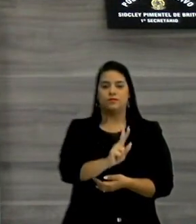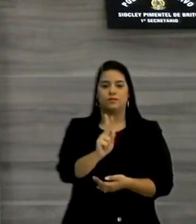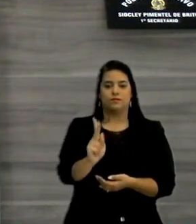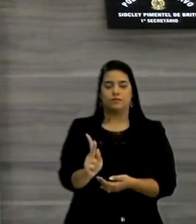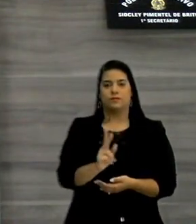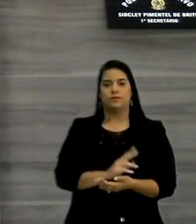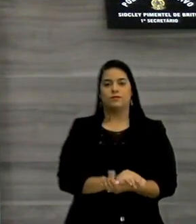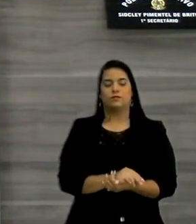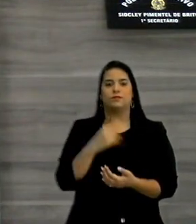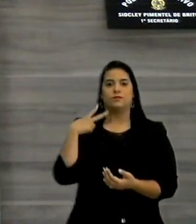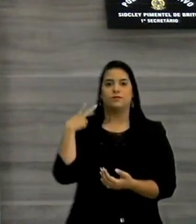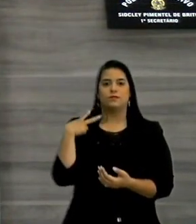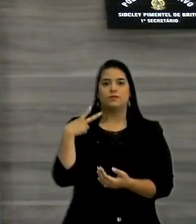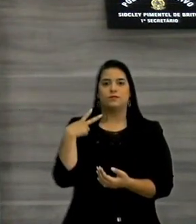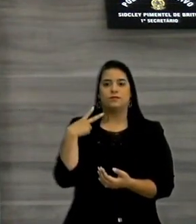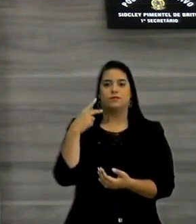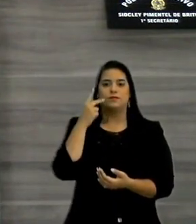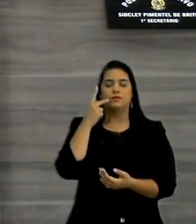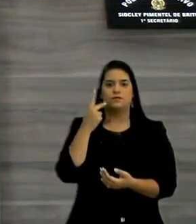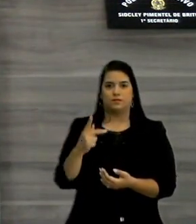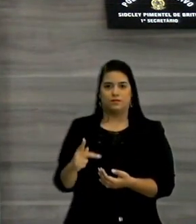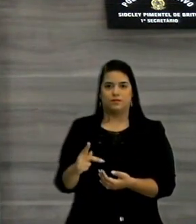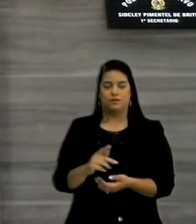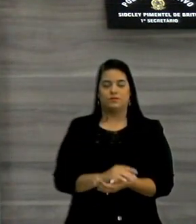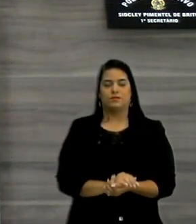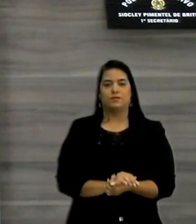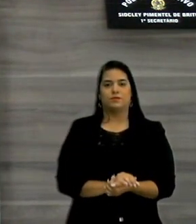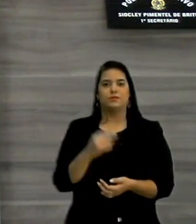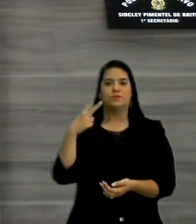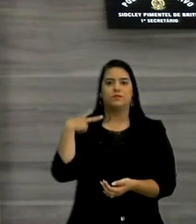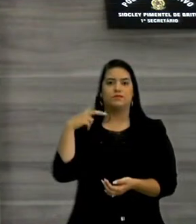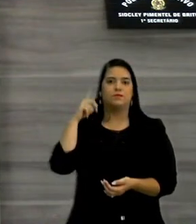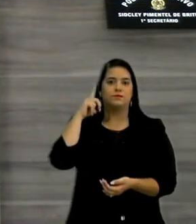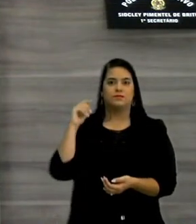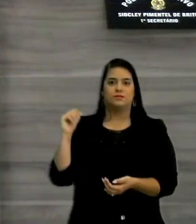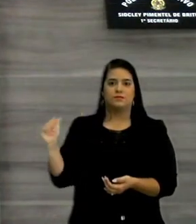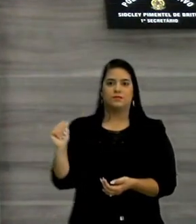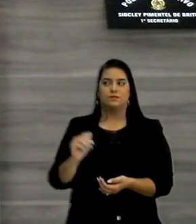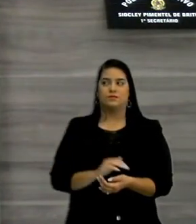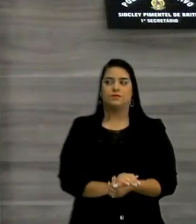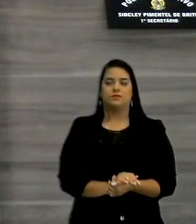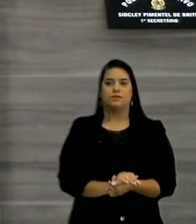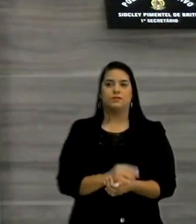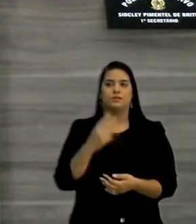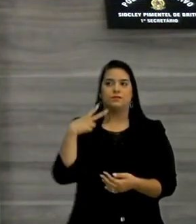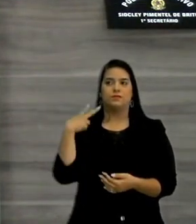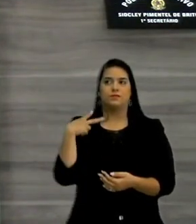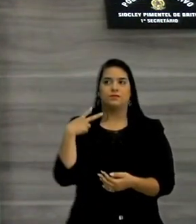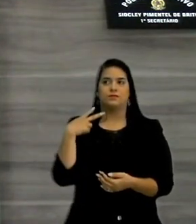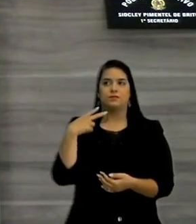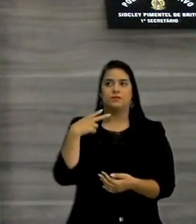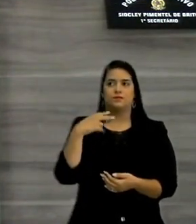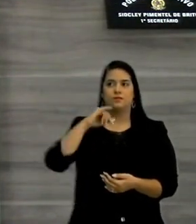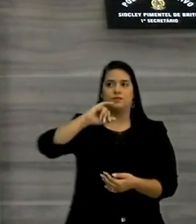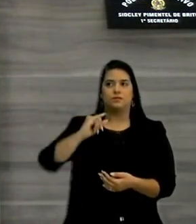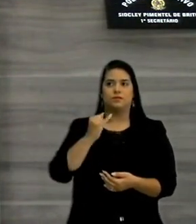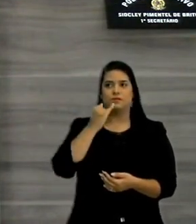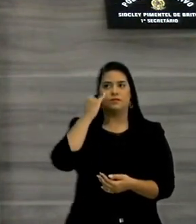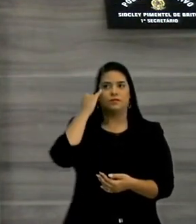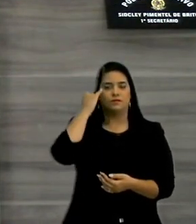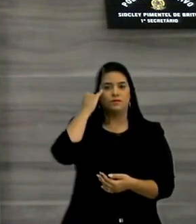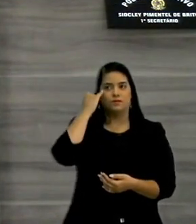Gomes, vereador Evânio Marinho da Silva, vereador Léo da Ação Social, vereador Jaricé Araújo de Oliveira